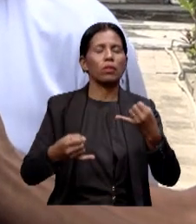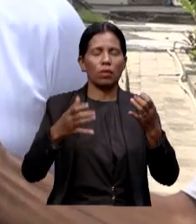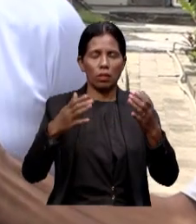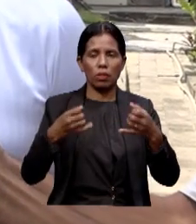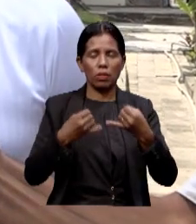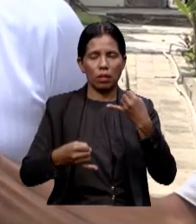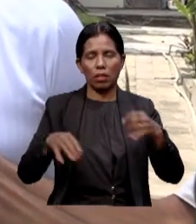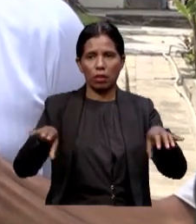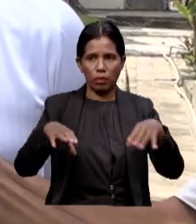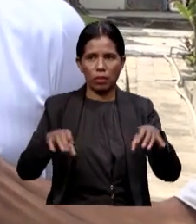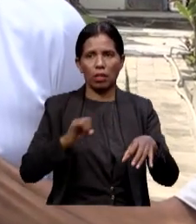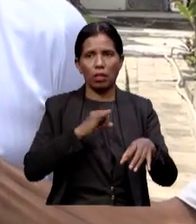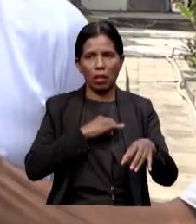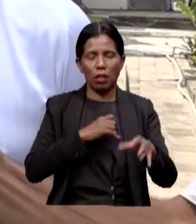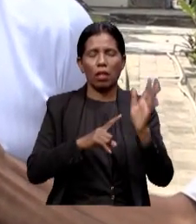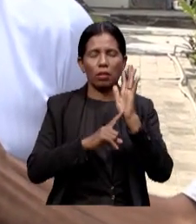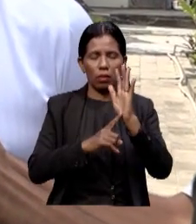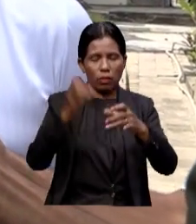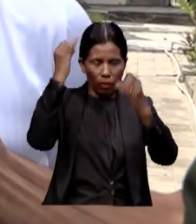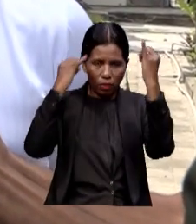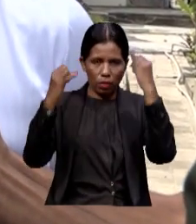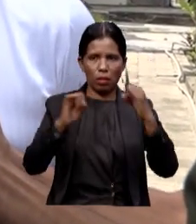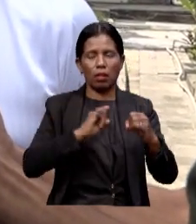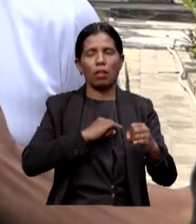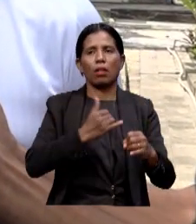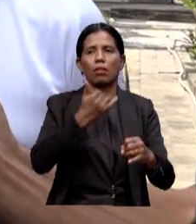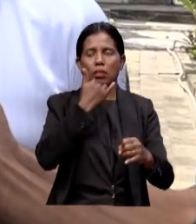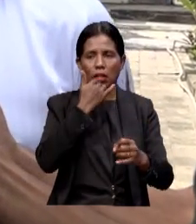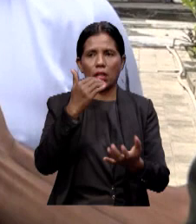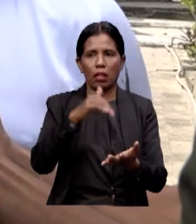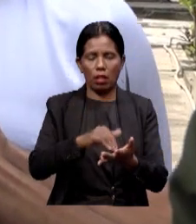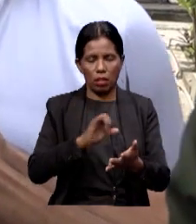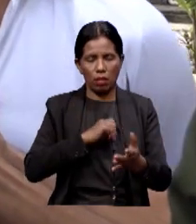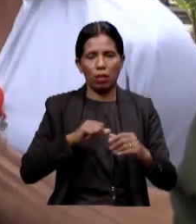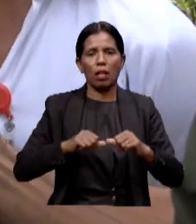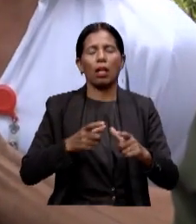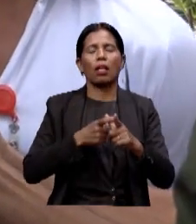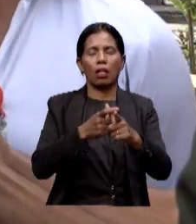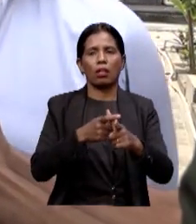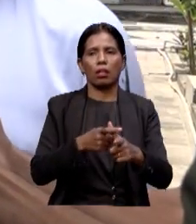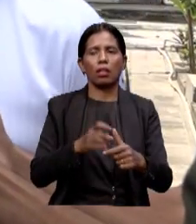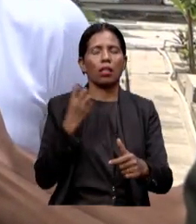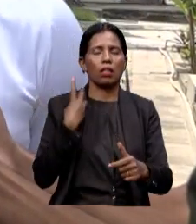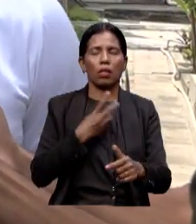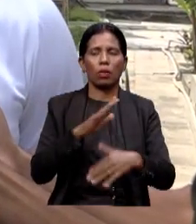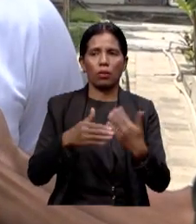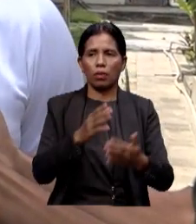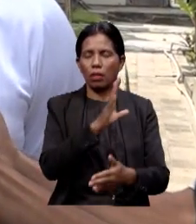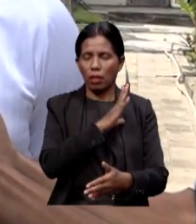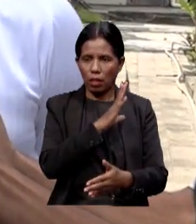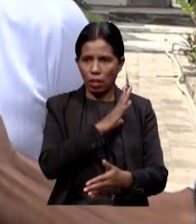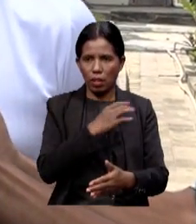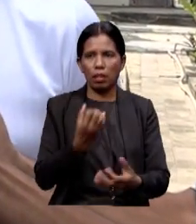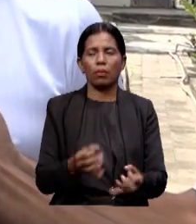servisu. Orsi hau partilah informasuis sida ne, hau salah file file, hau halai guluk file. Dia kli itu tuh hein. Importante é que a gente